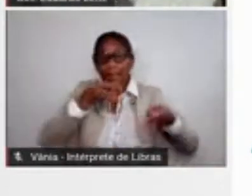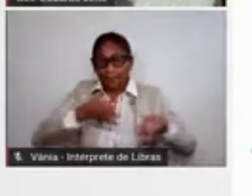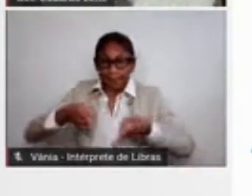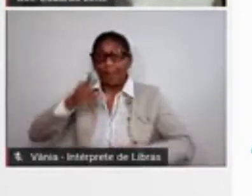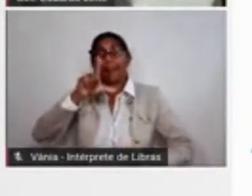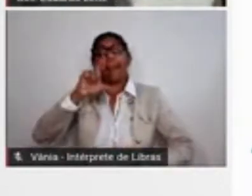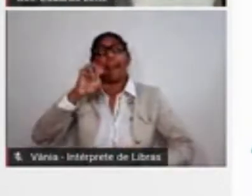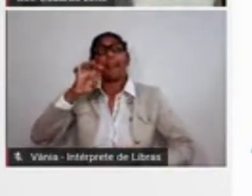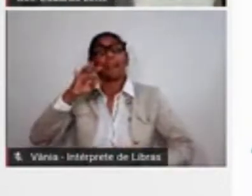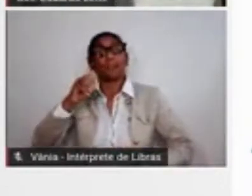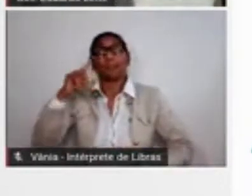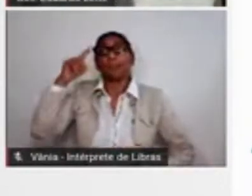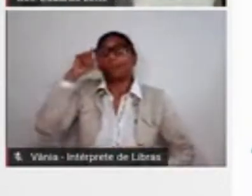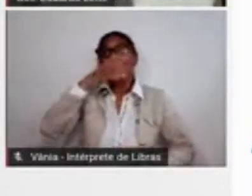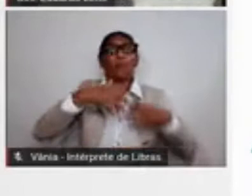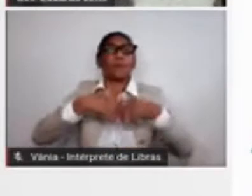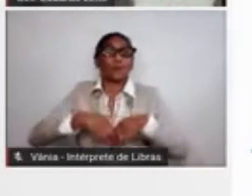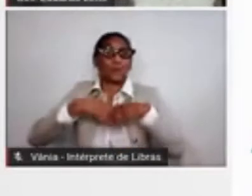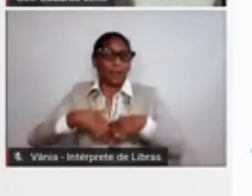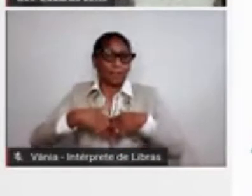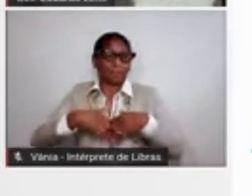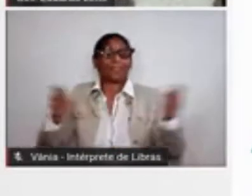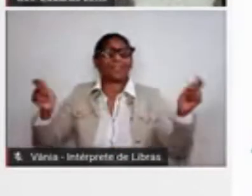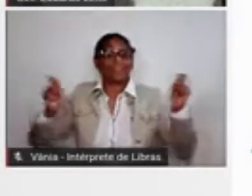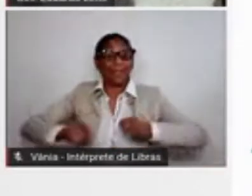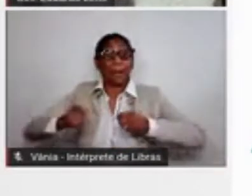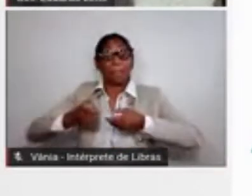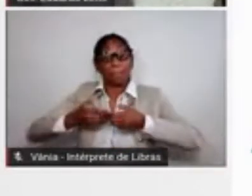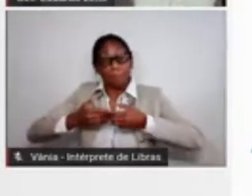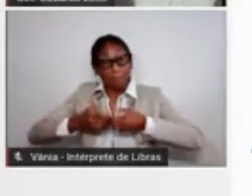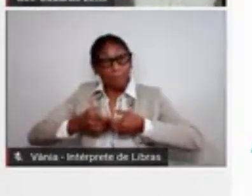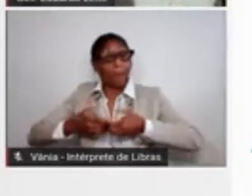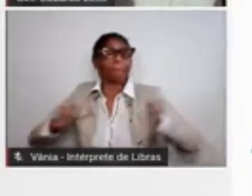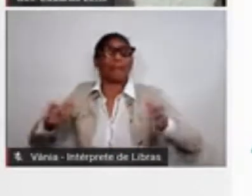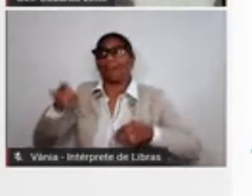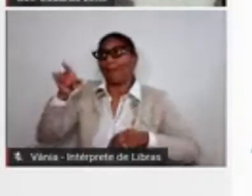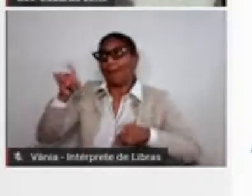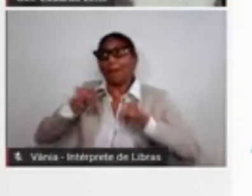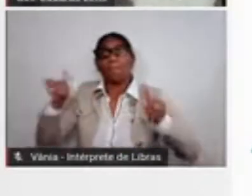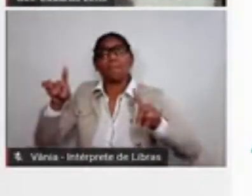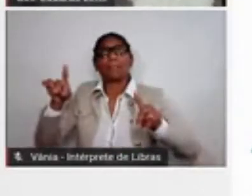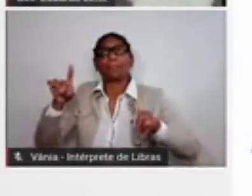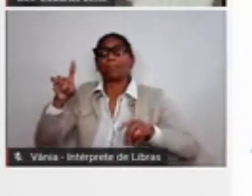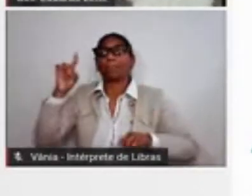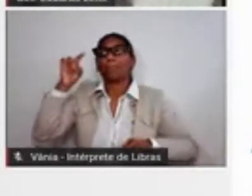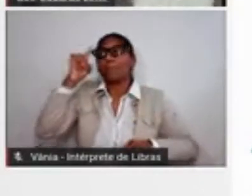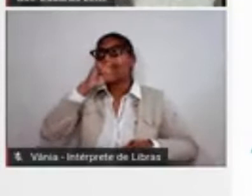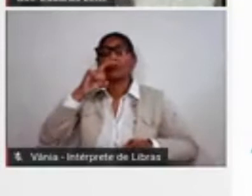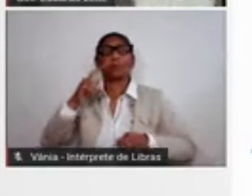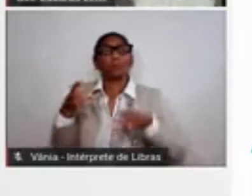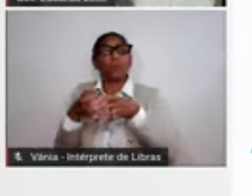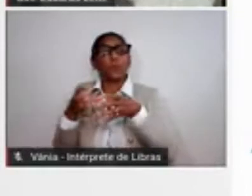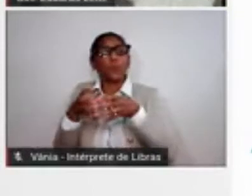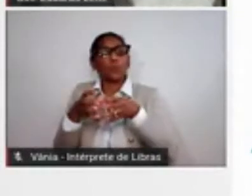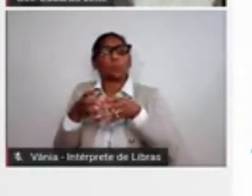efetivo funcionamento. Ou seja, há possibilidade de aumento da estrutura, mas tem havido dificuldade em equipes.